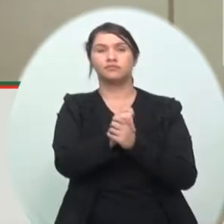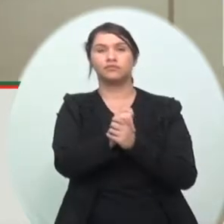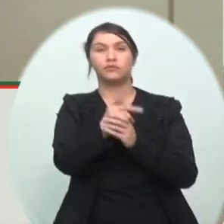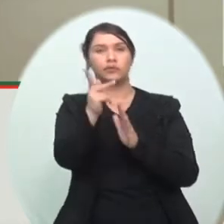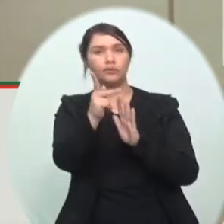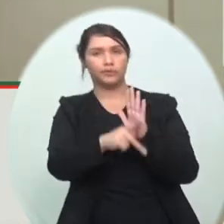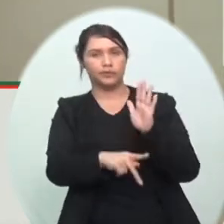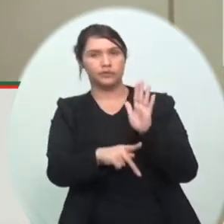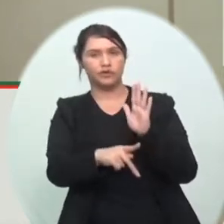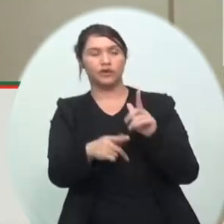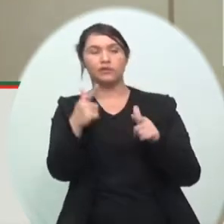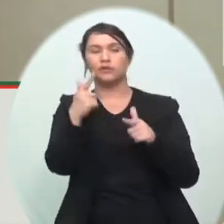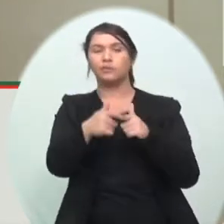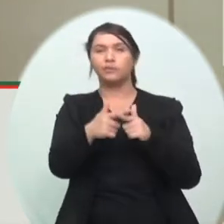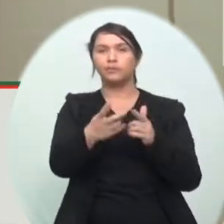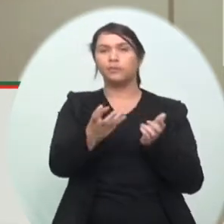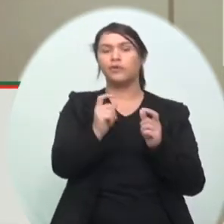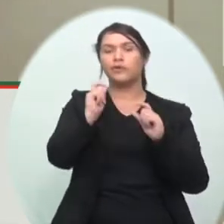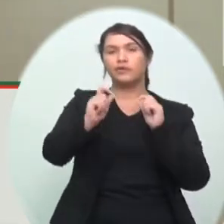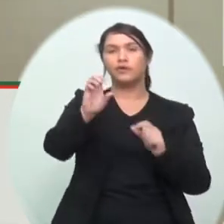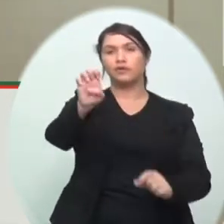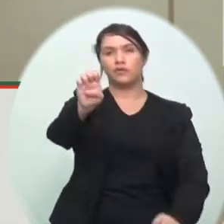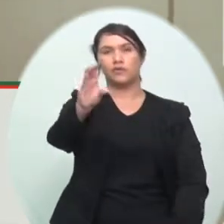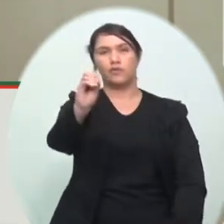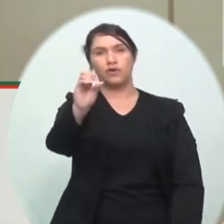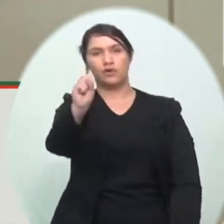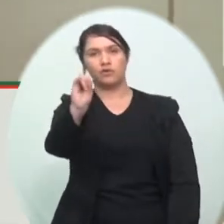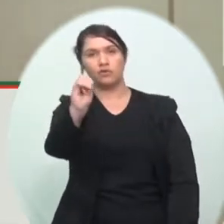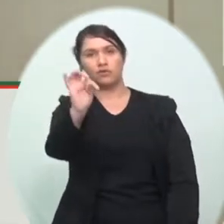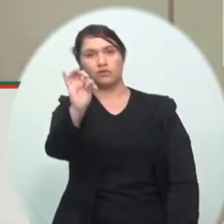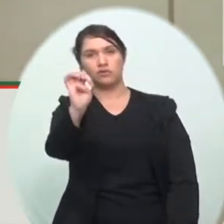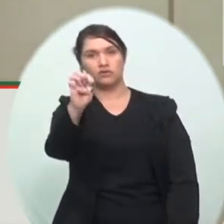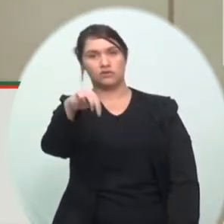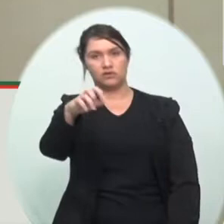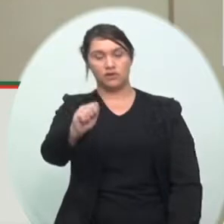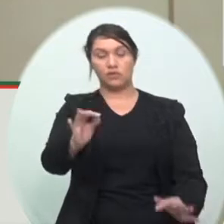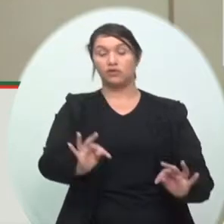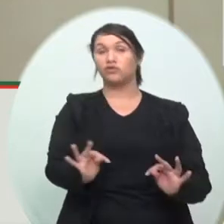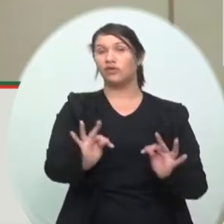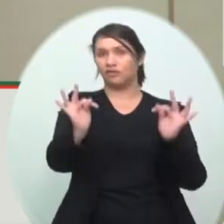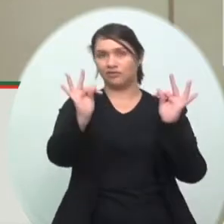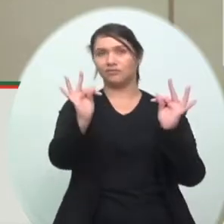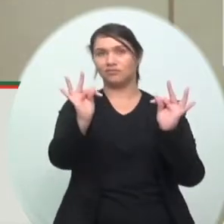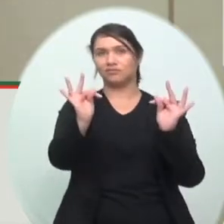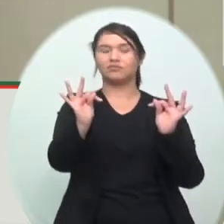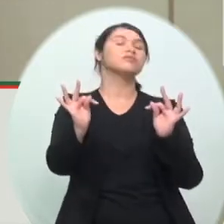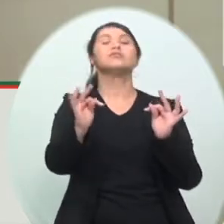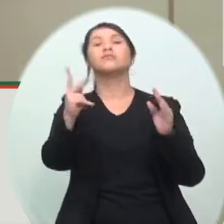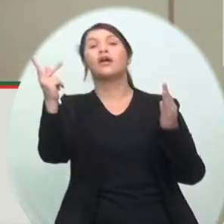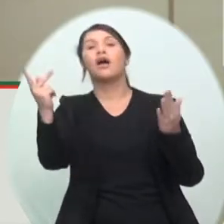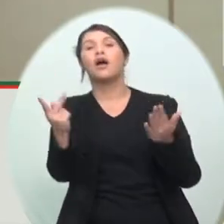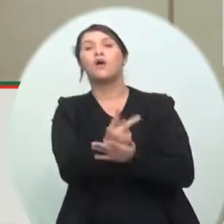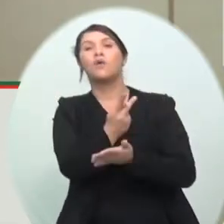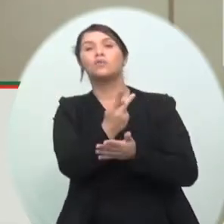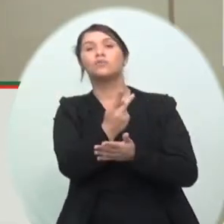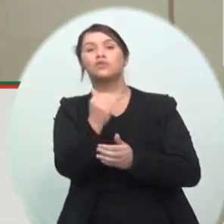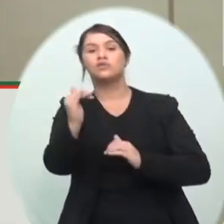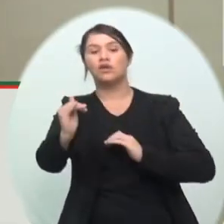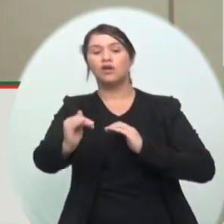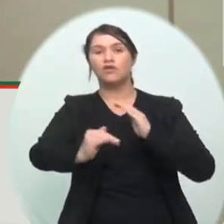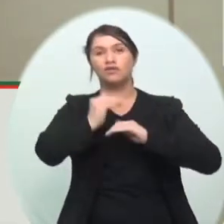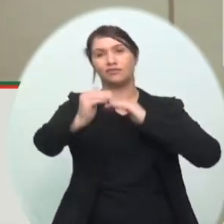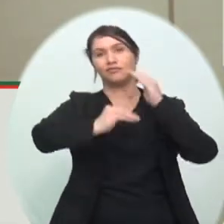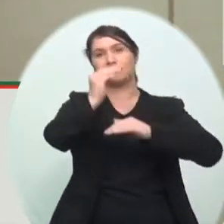todo esse ecossistema de inovação e tecnologia não só se estabeleça, mas também cresça dentro da cidade de